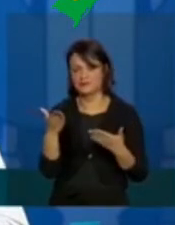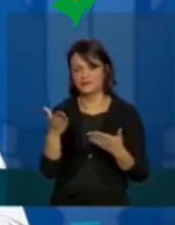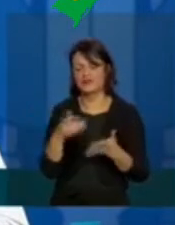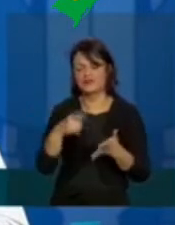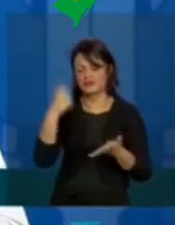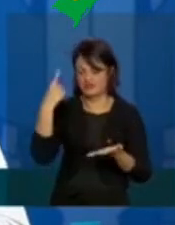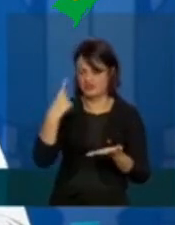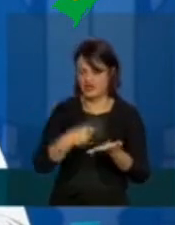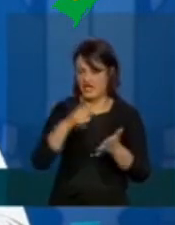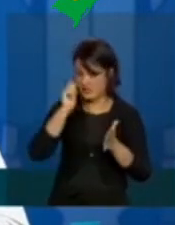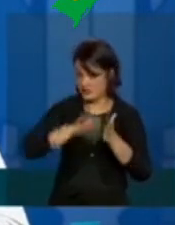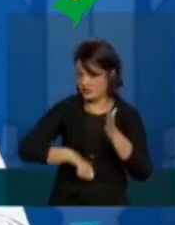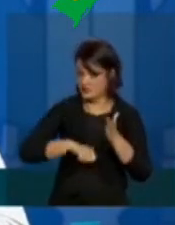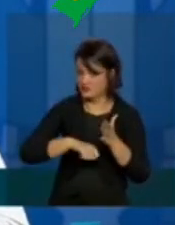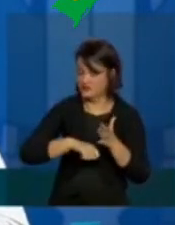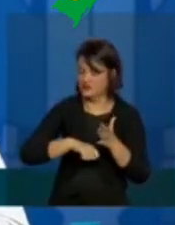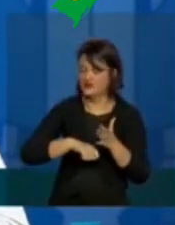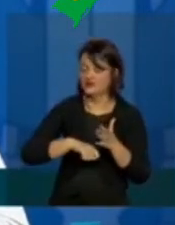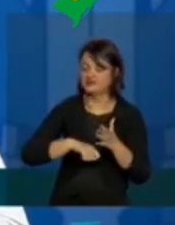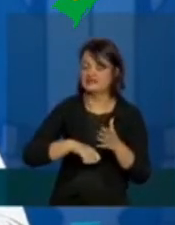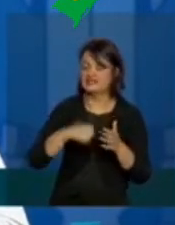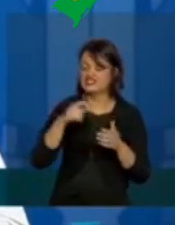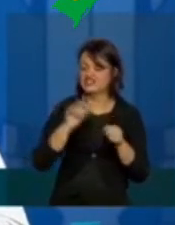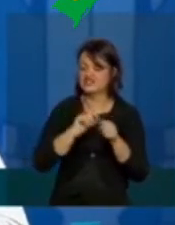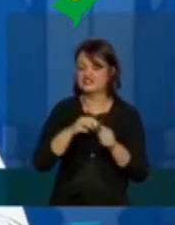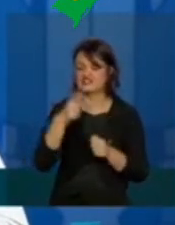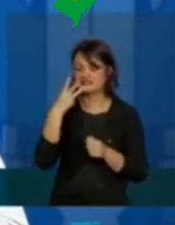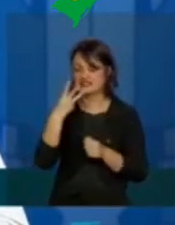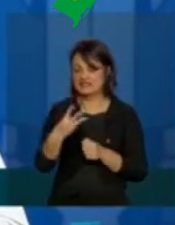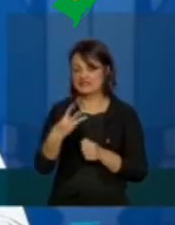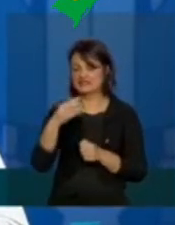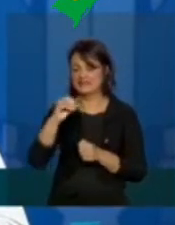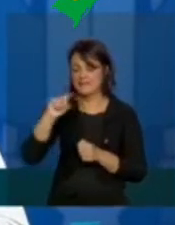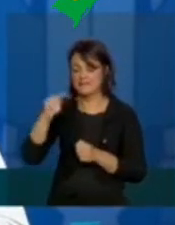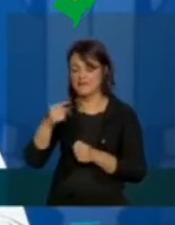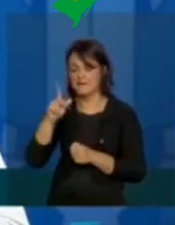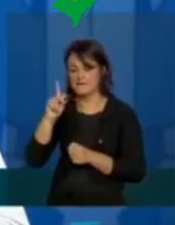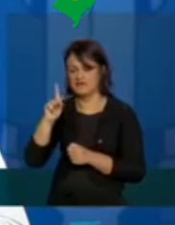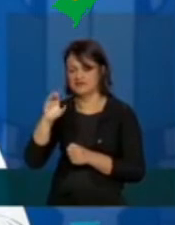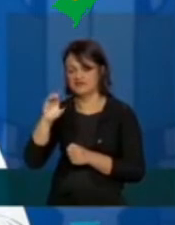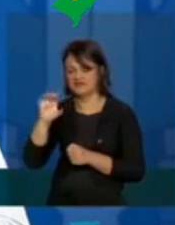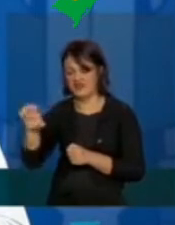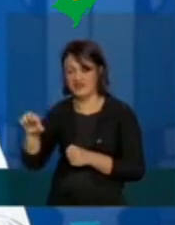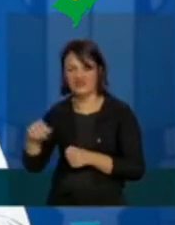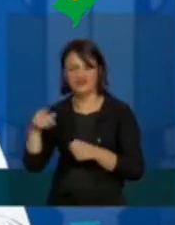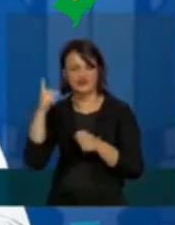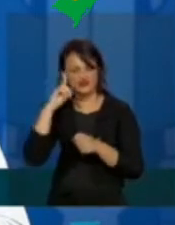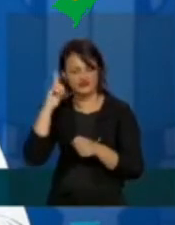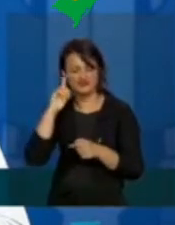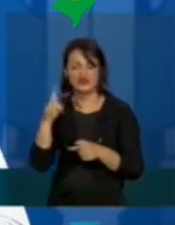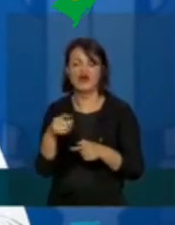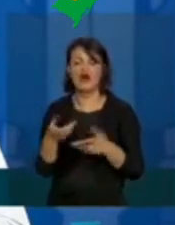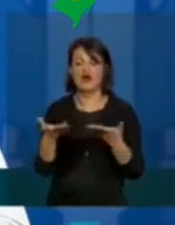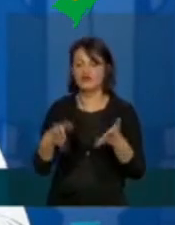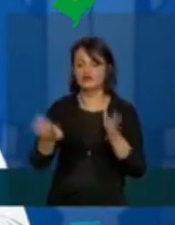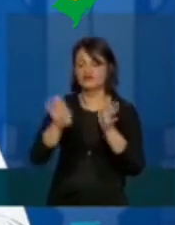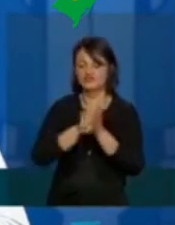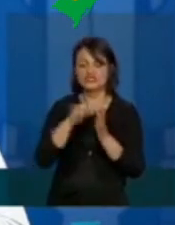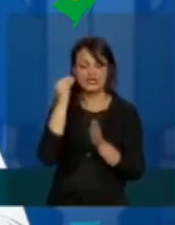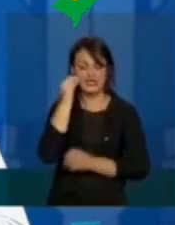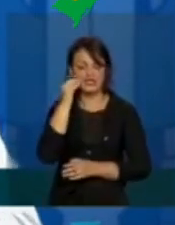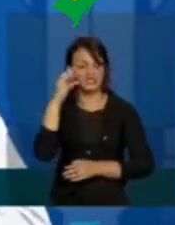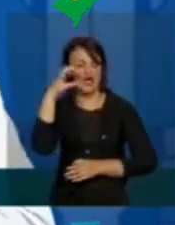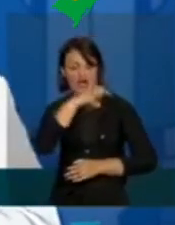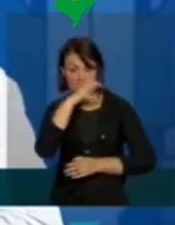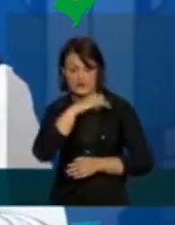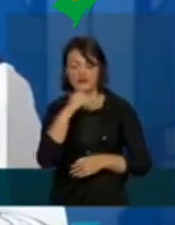assinou para fazer, a gente quer fazer 30 mil PCR-RT dia, como já chega mais testes